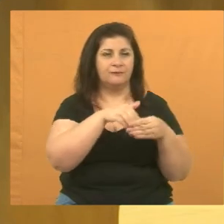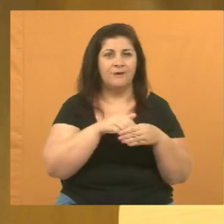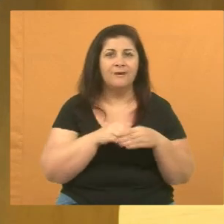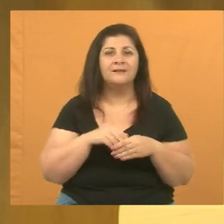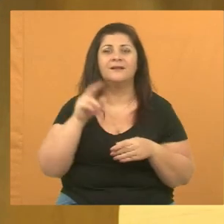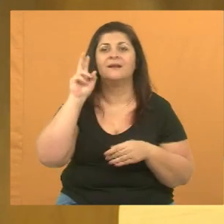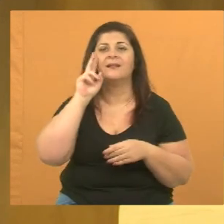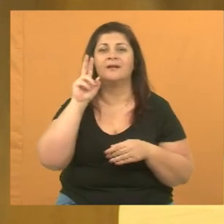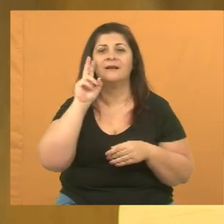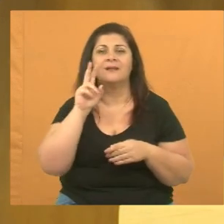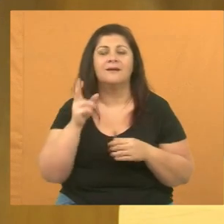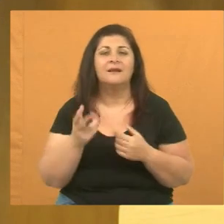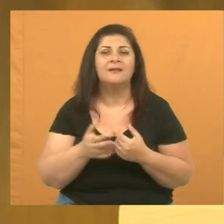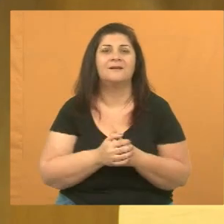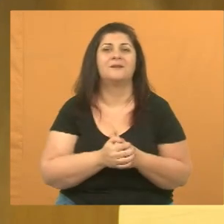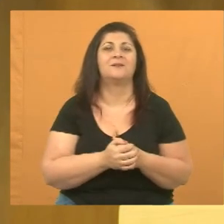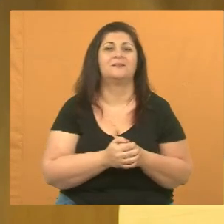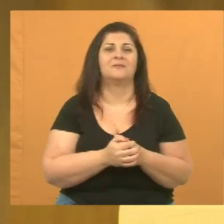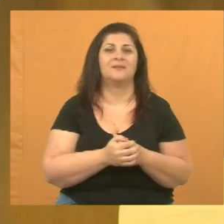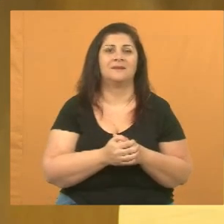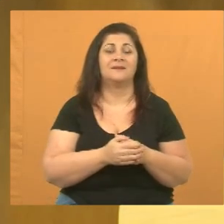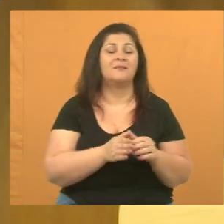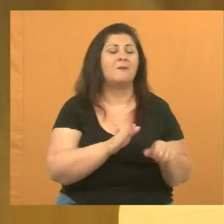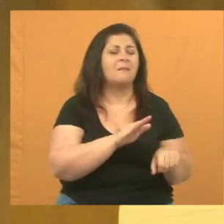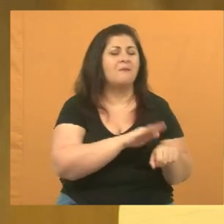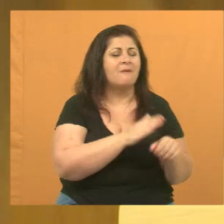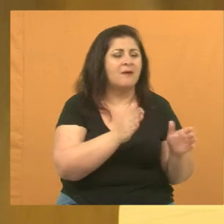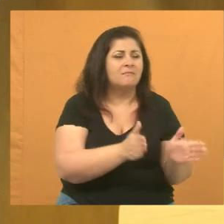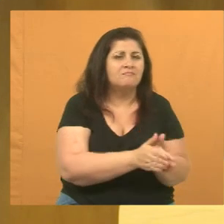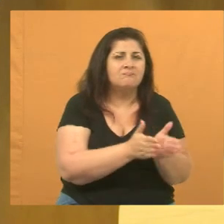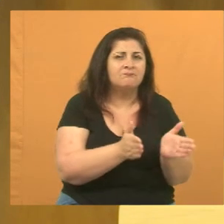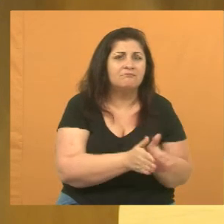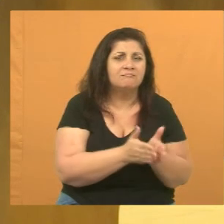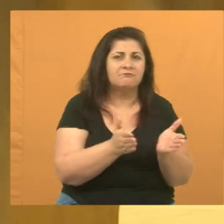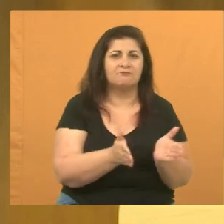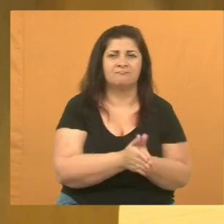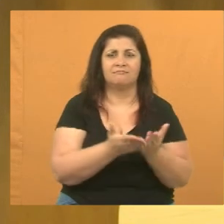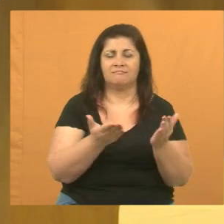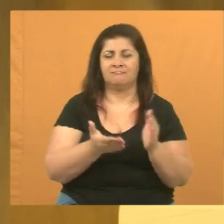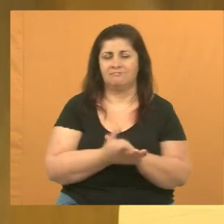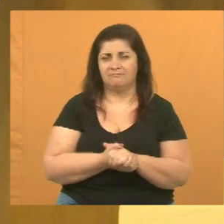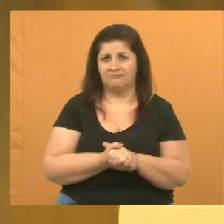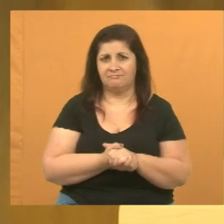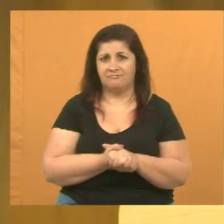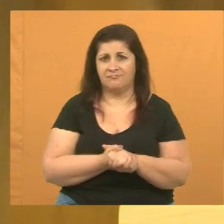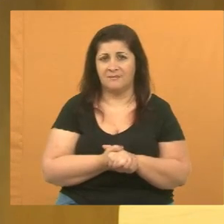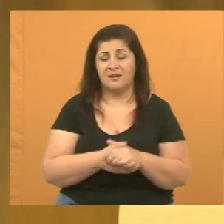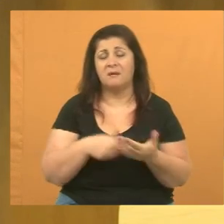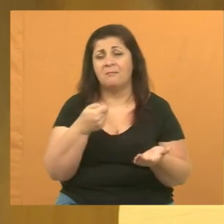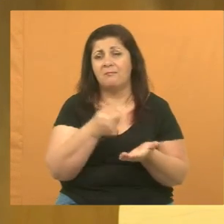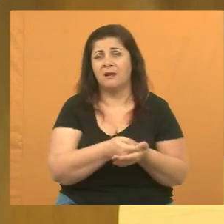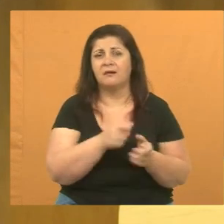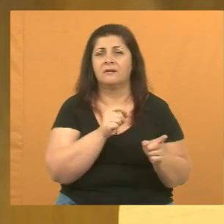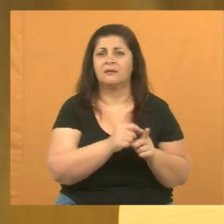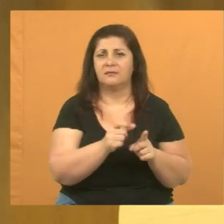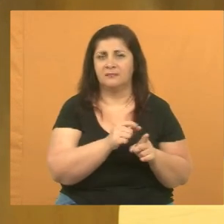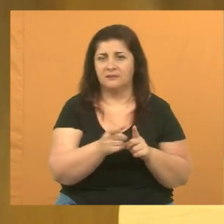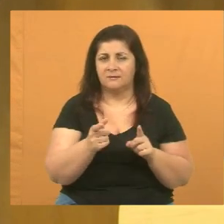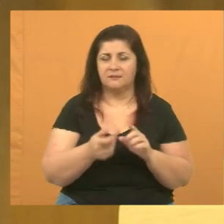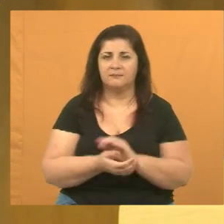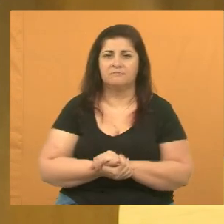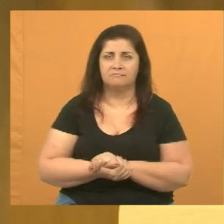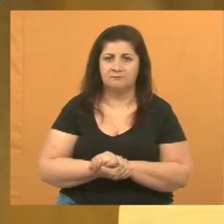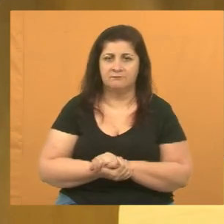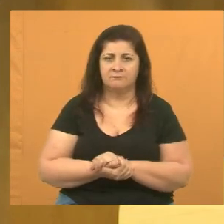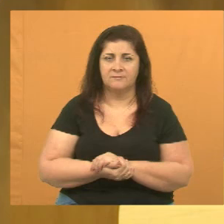eles lembram a classe mais carente, que é a classe mais carente é quem paga aluguel.